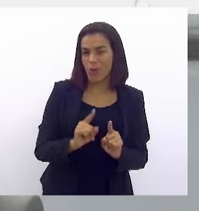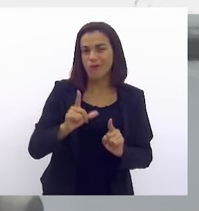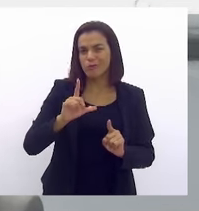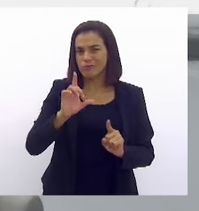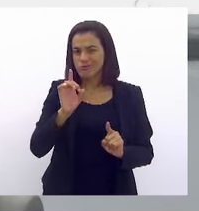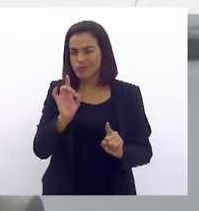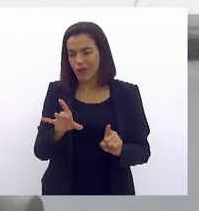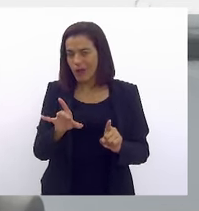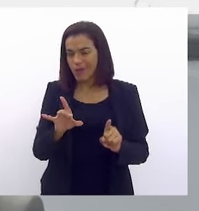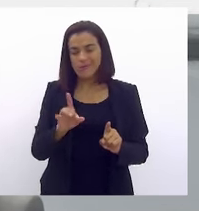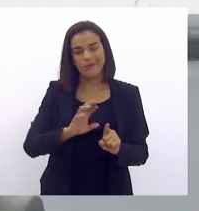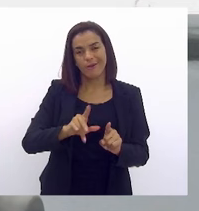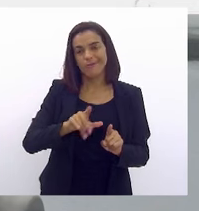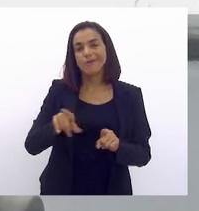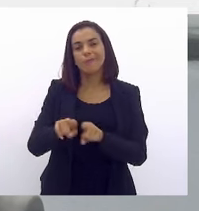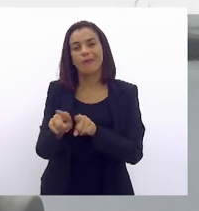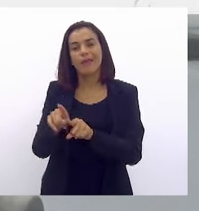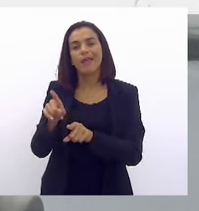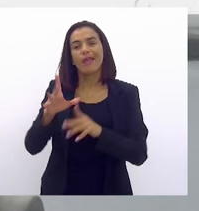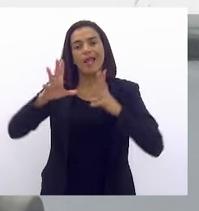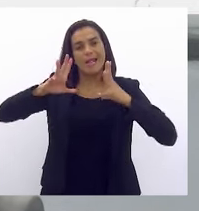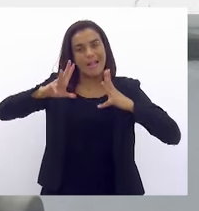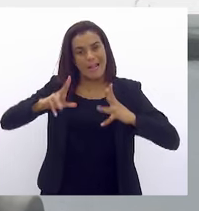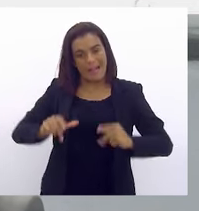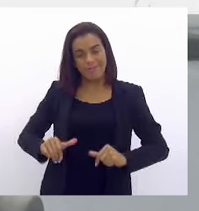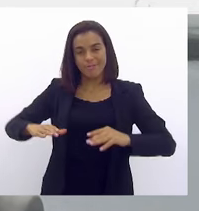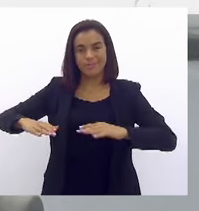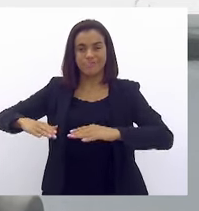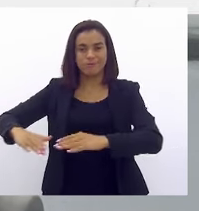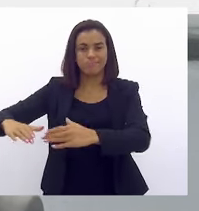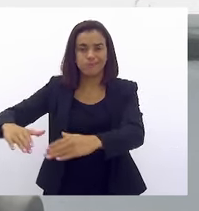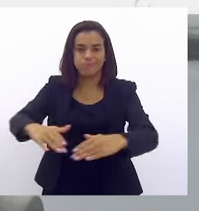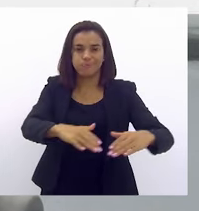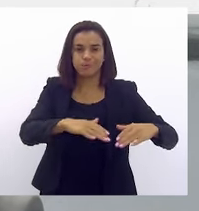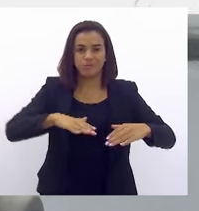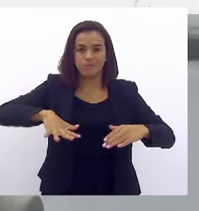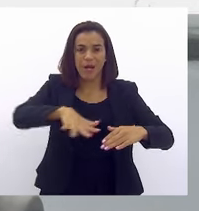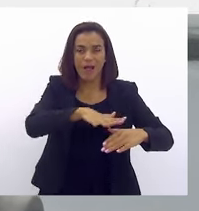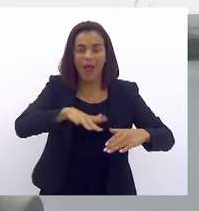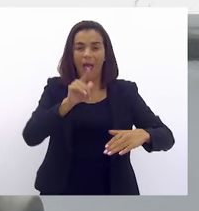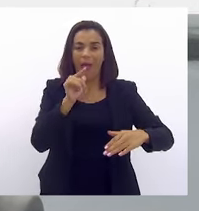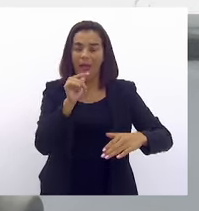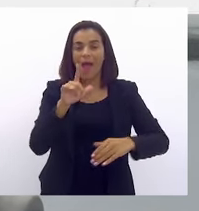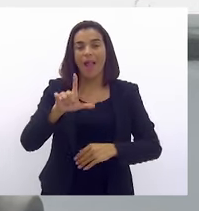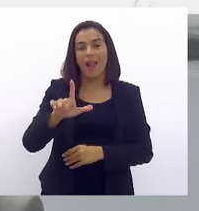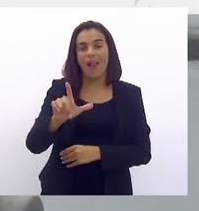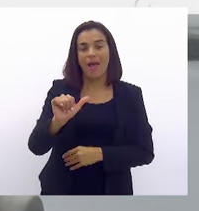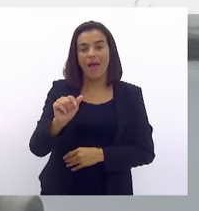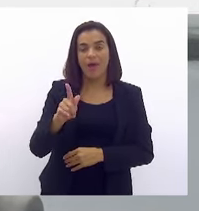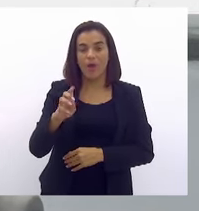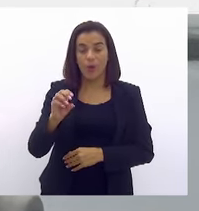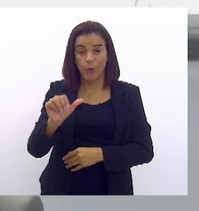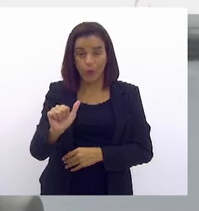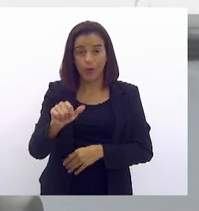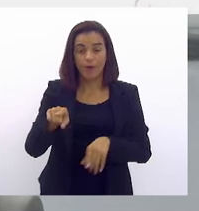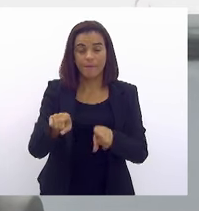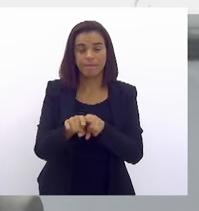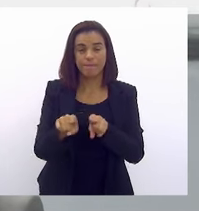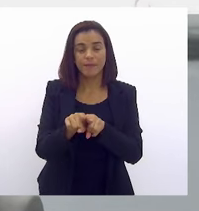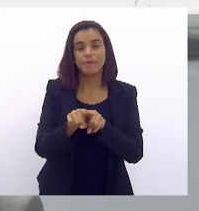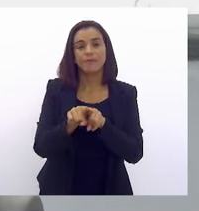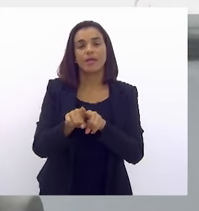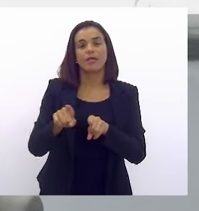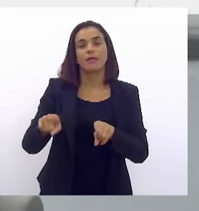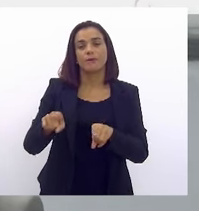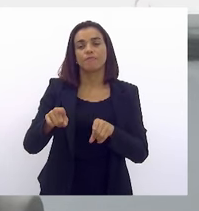o tratamento da lagoa, né, através da Codemar, com Lagoa Viva, com diversos programas que nós estamos fazendo aqui na cidade de